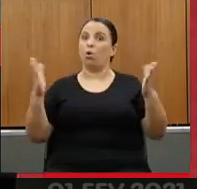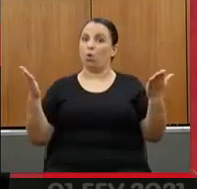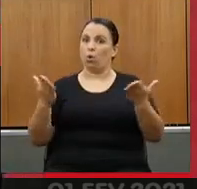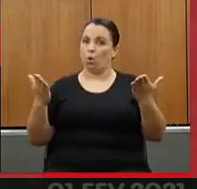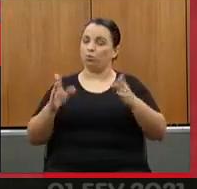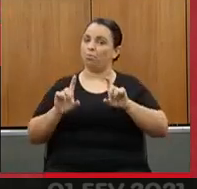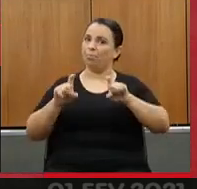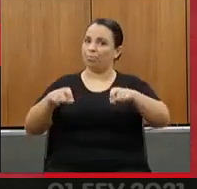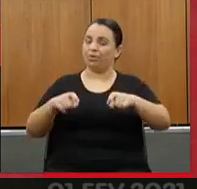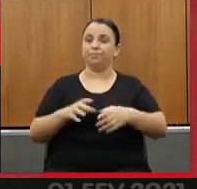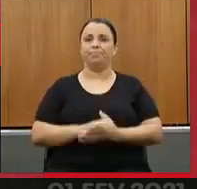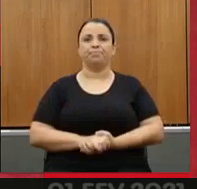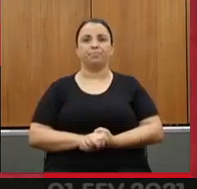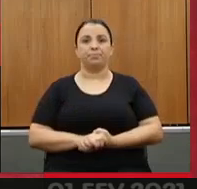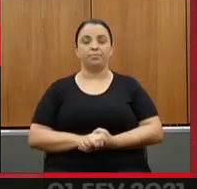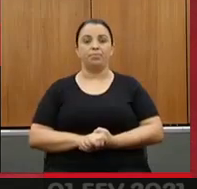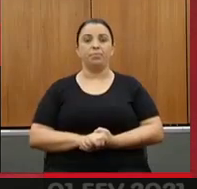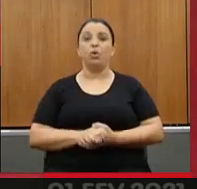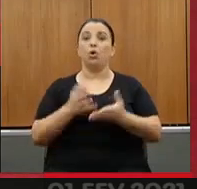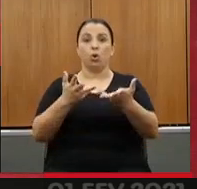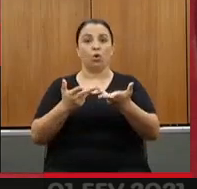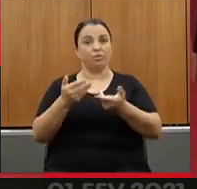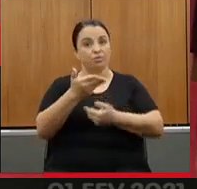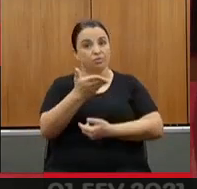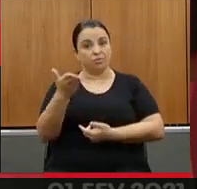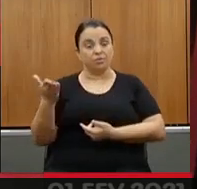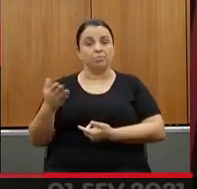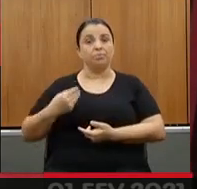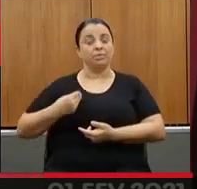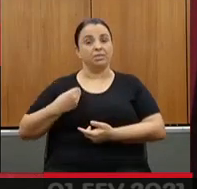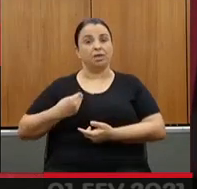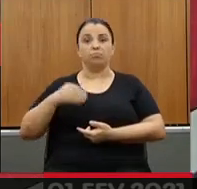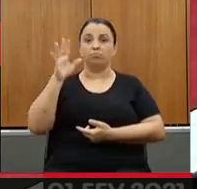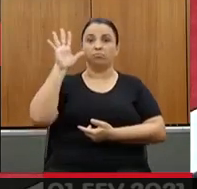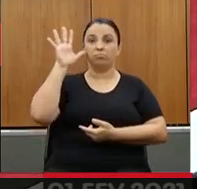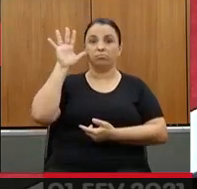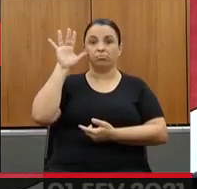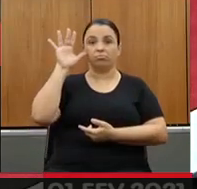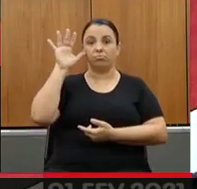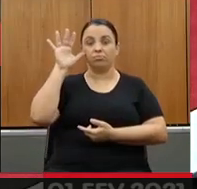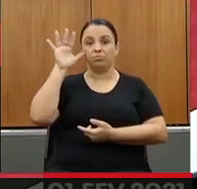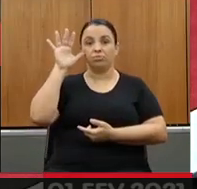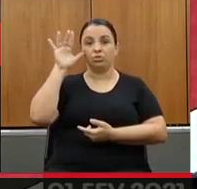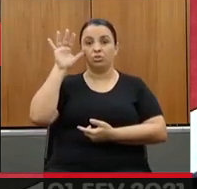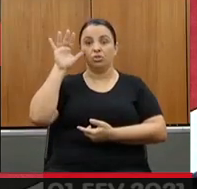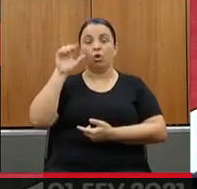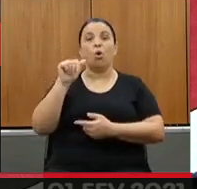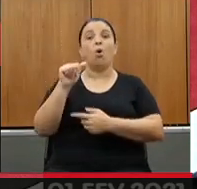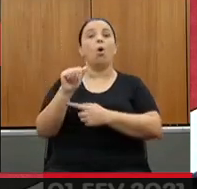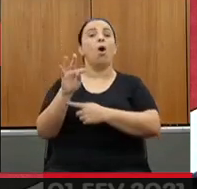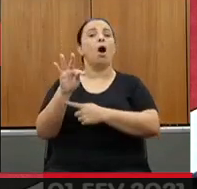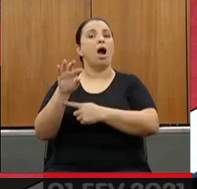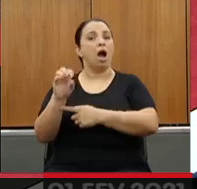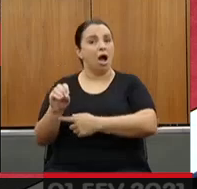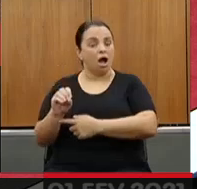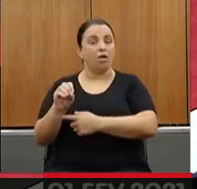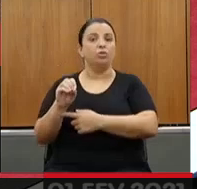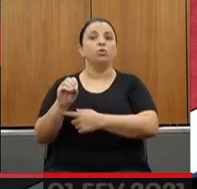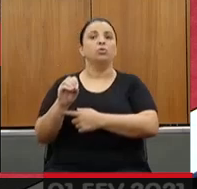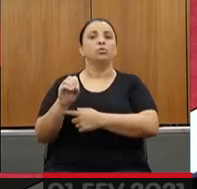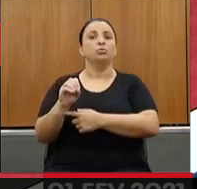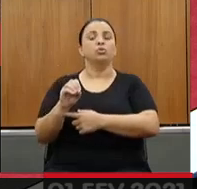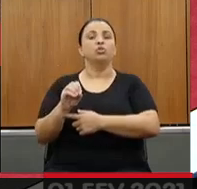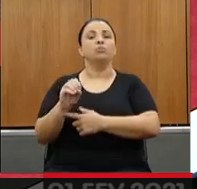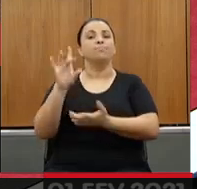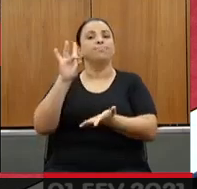Senhoras e senhores, convidamos agora os presentes a assistir de pé ao ato solene de instalação da terceira